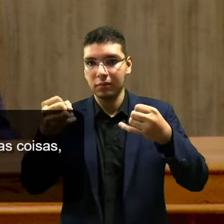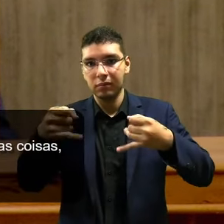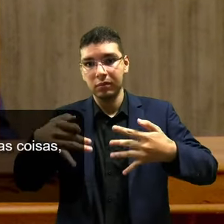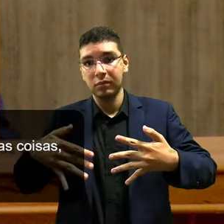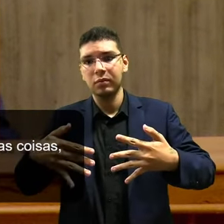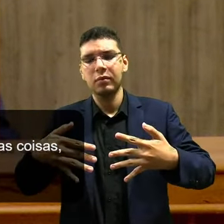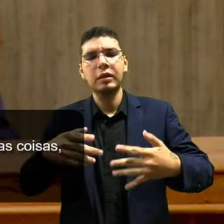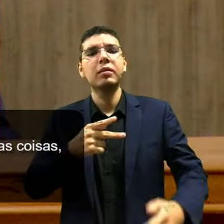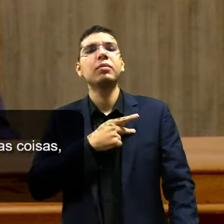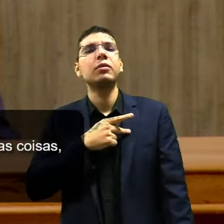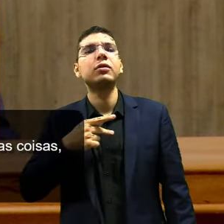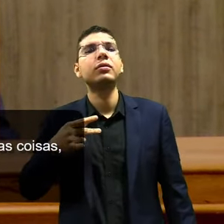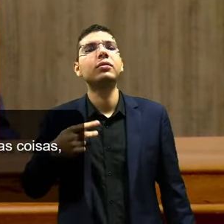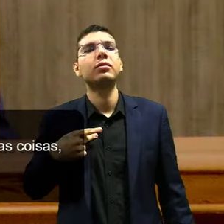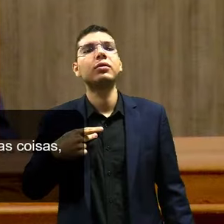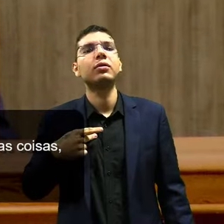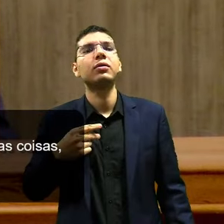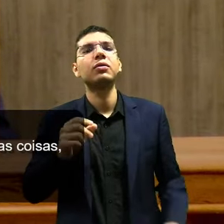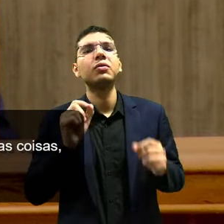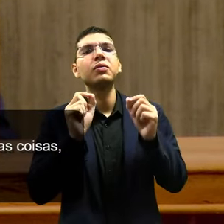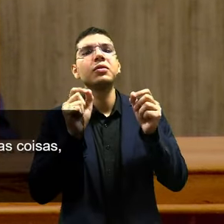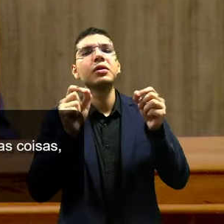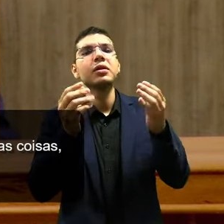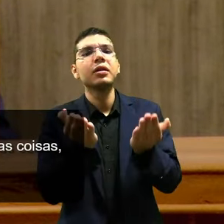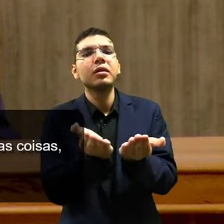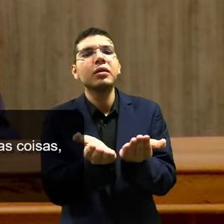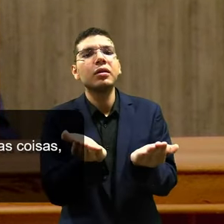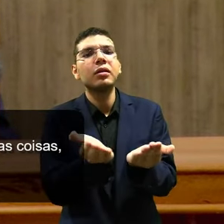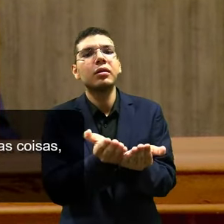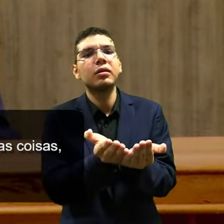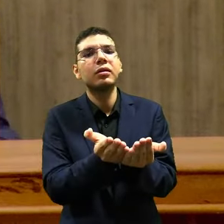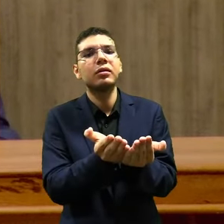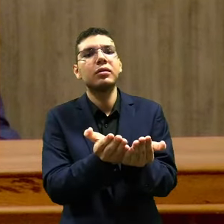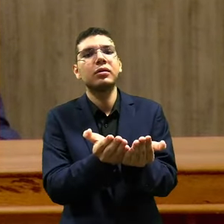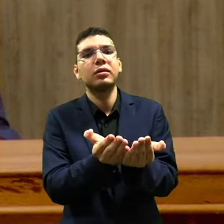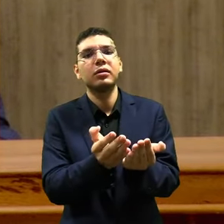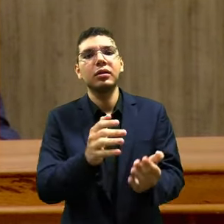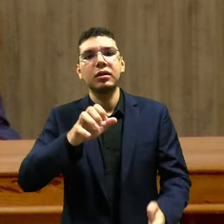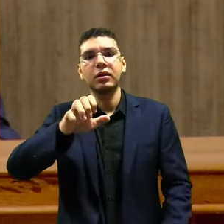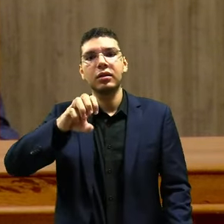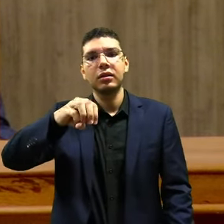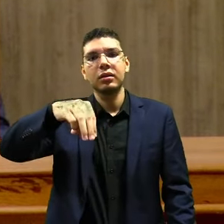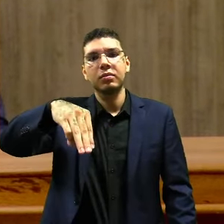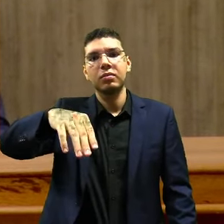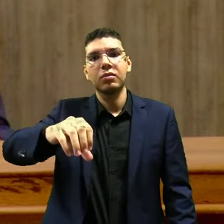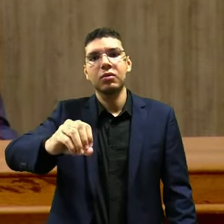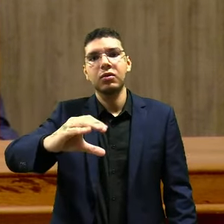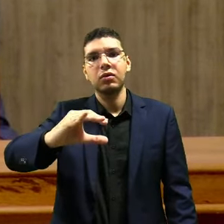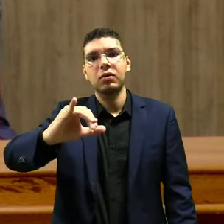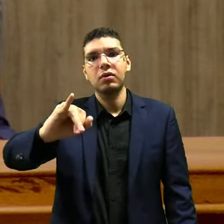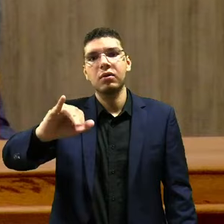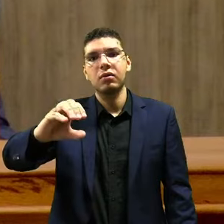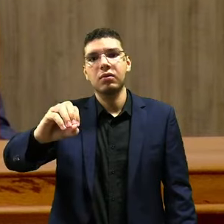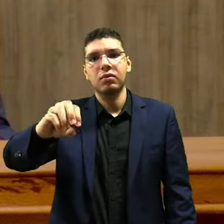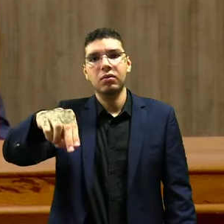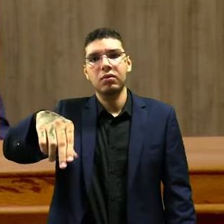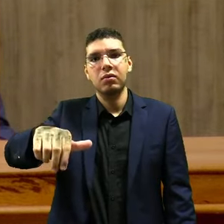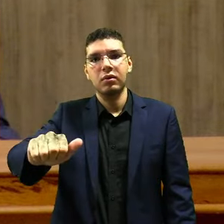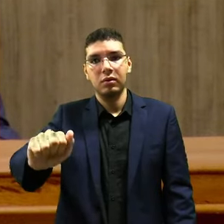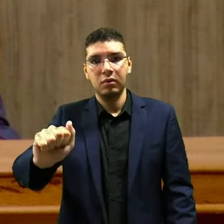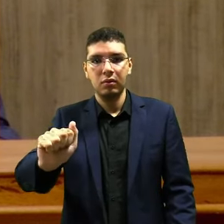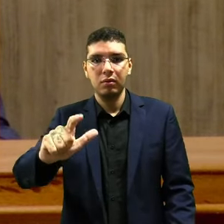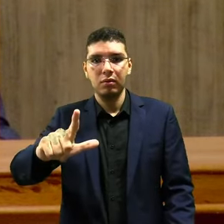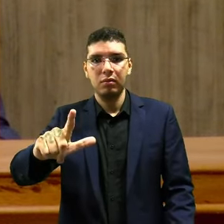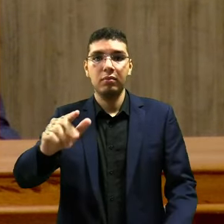seria esse ouvinte emocional que o senhor está falando aí o ouvinte emocional irmãos ele é o